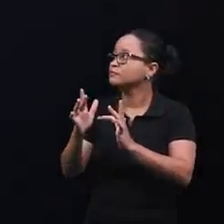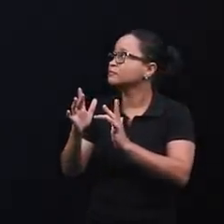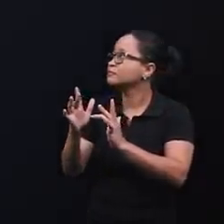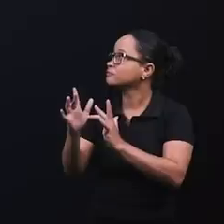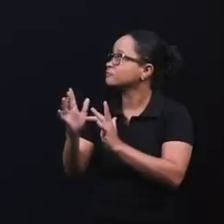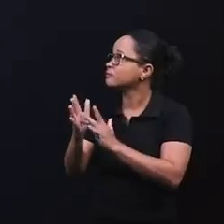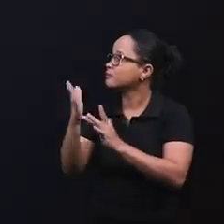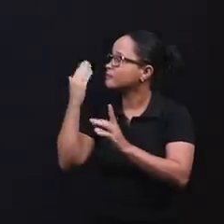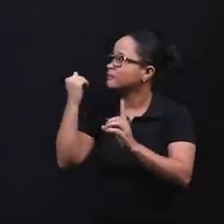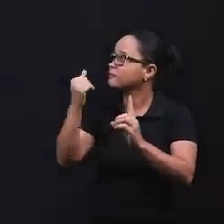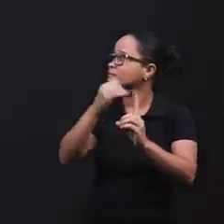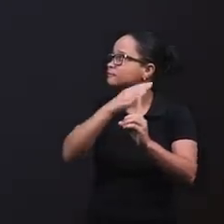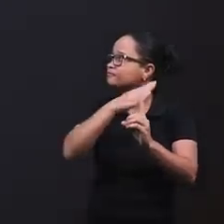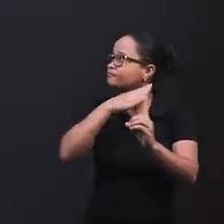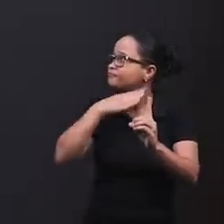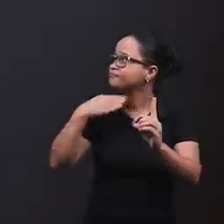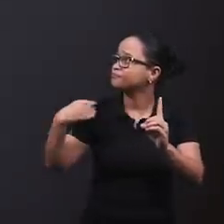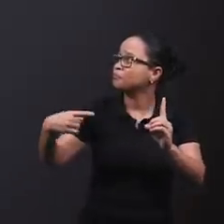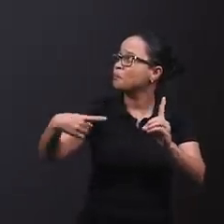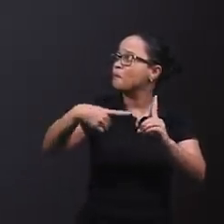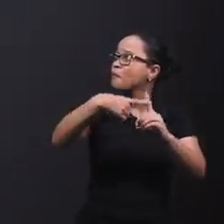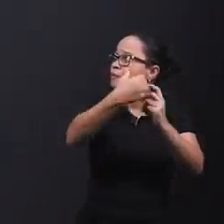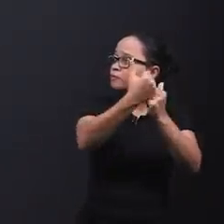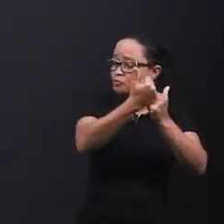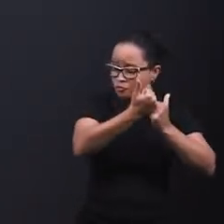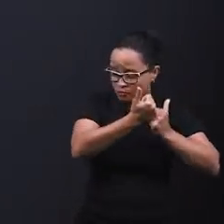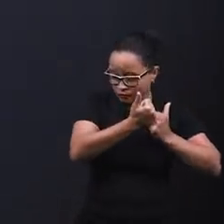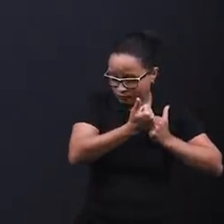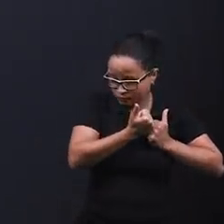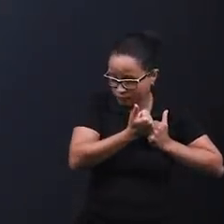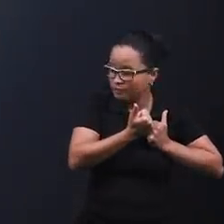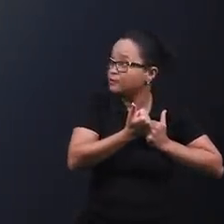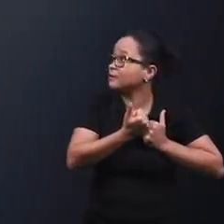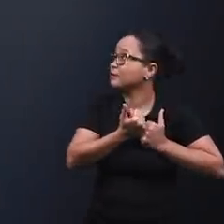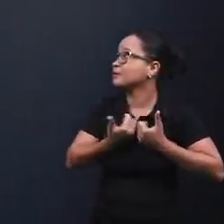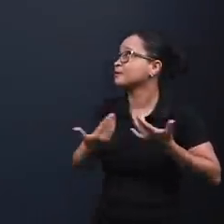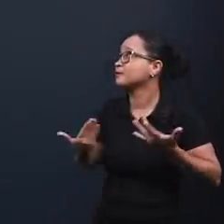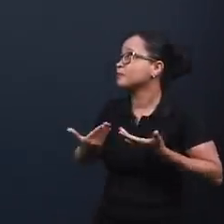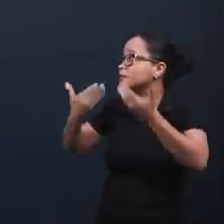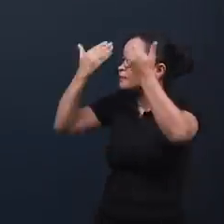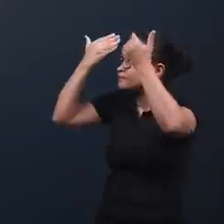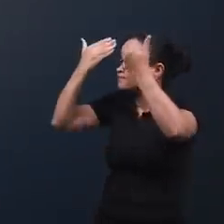correr Jesus meu